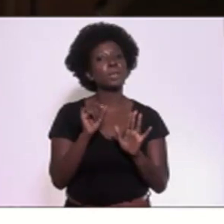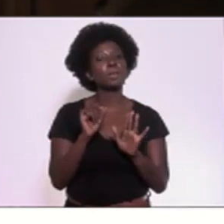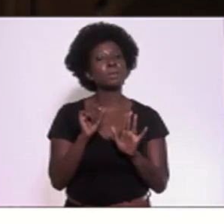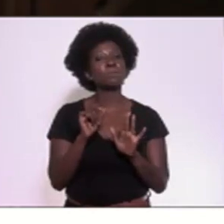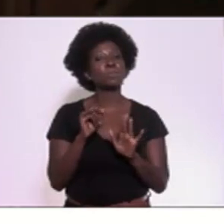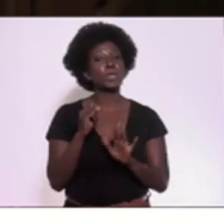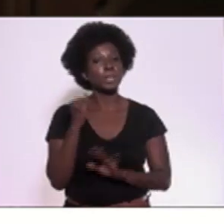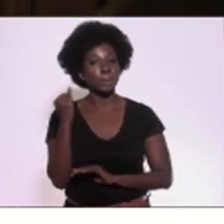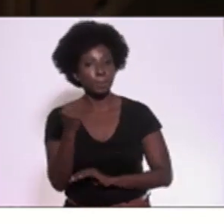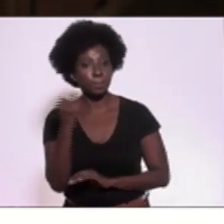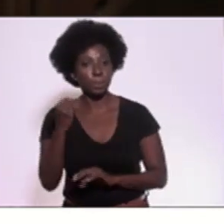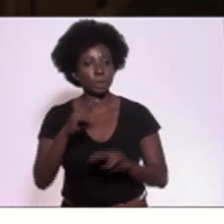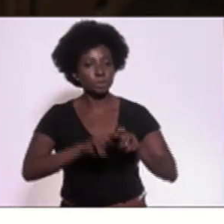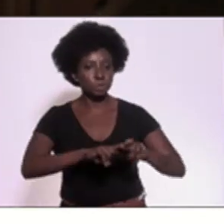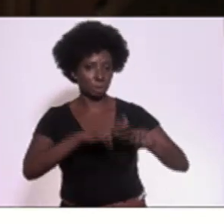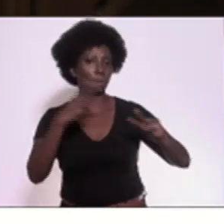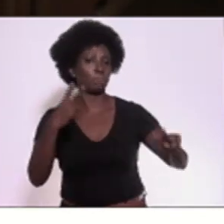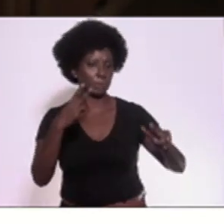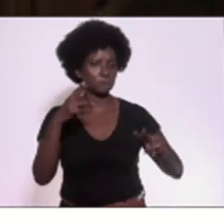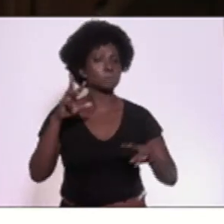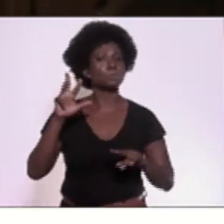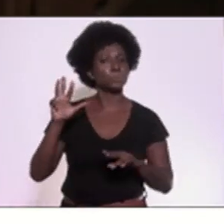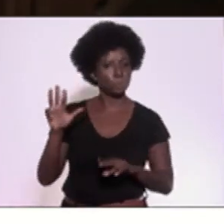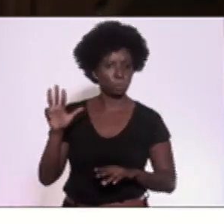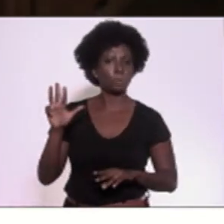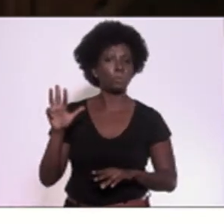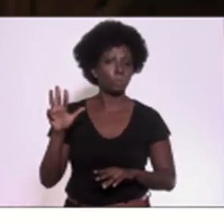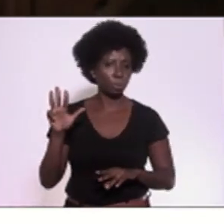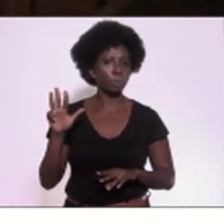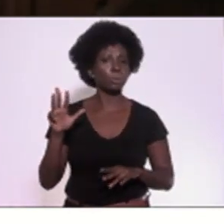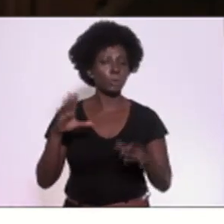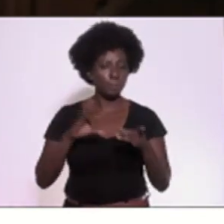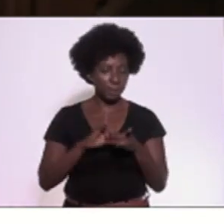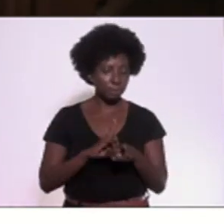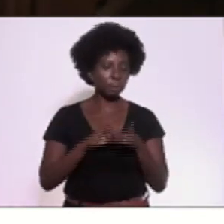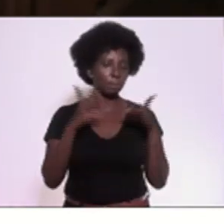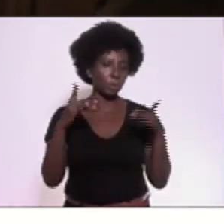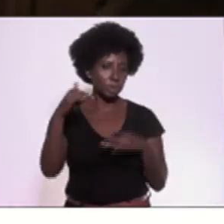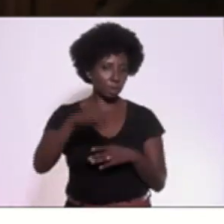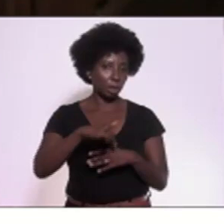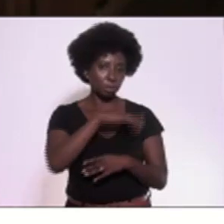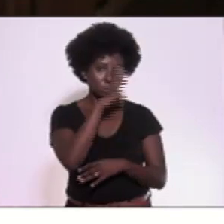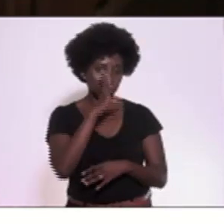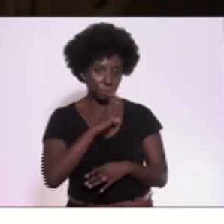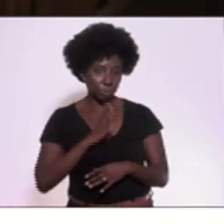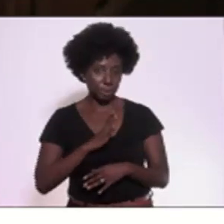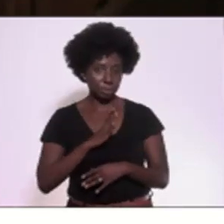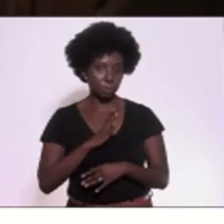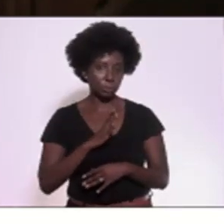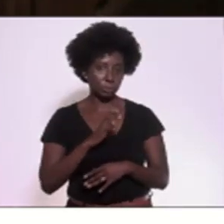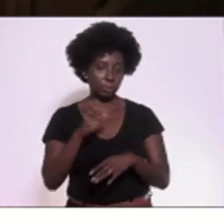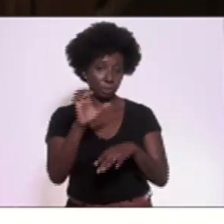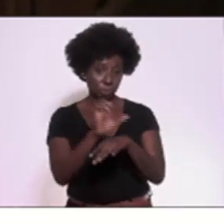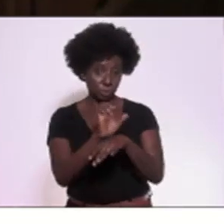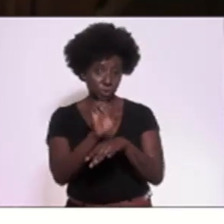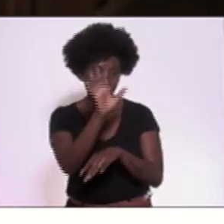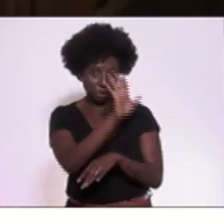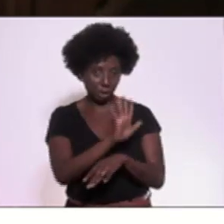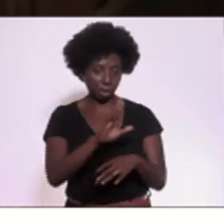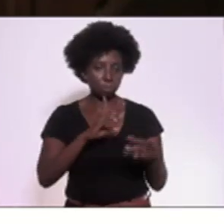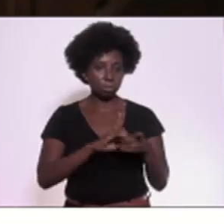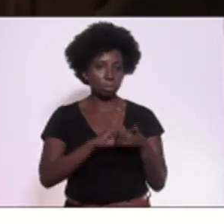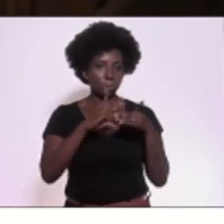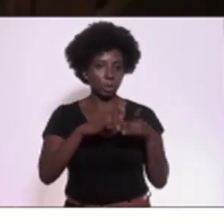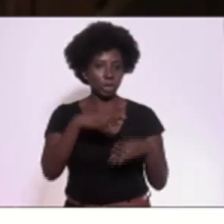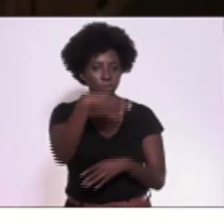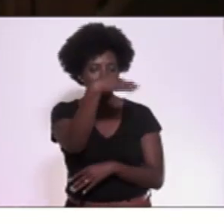fundamental a libertação de Lula para a democracia no Brasil, para o Estado Democrático de Direito, e eu não